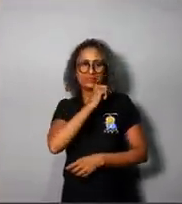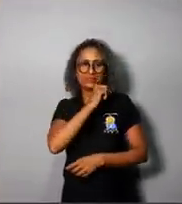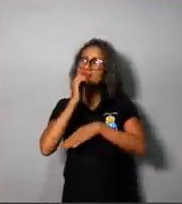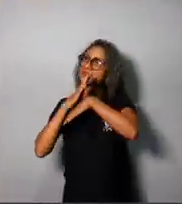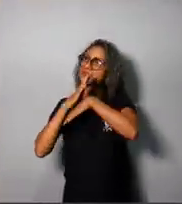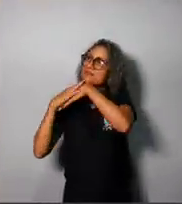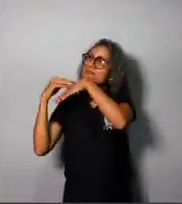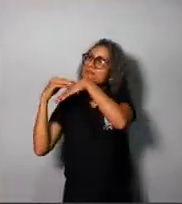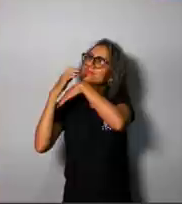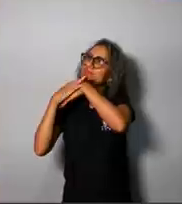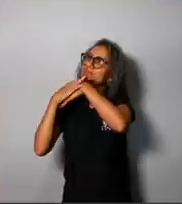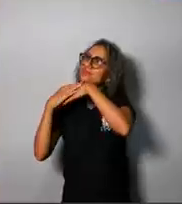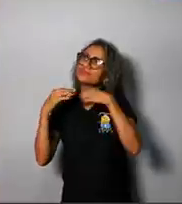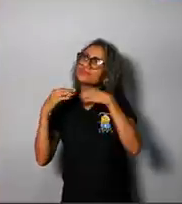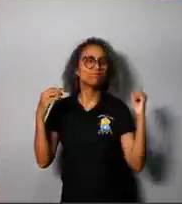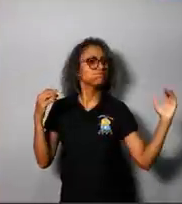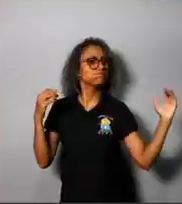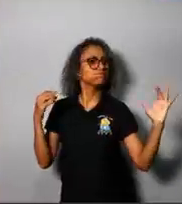querida,